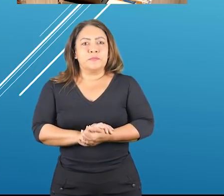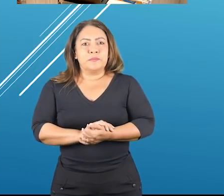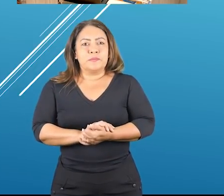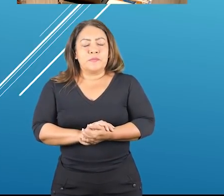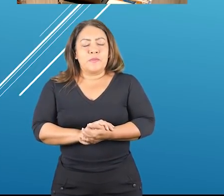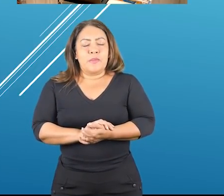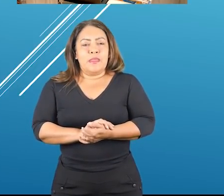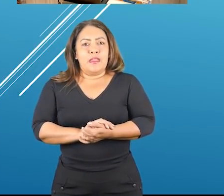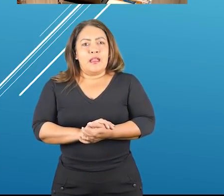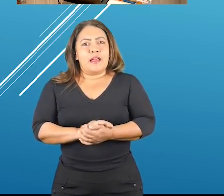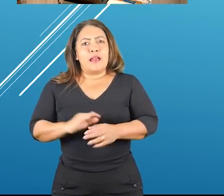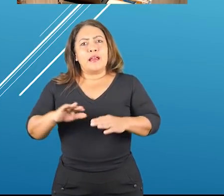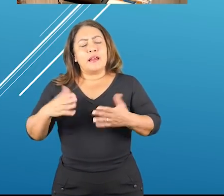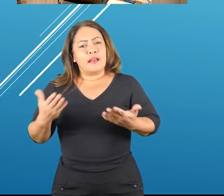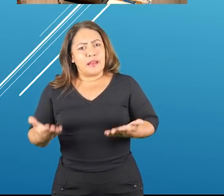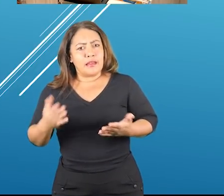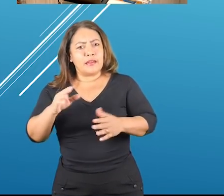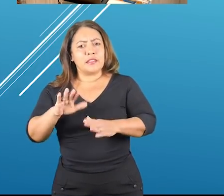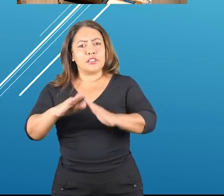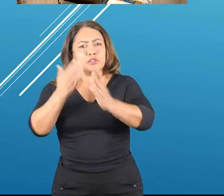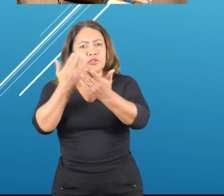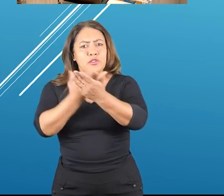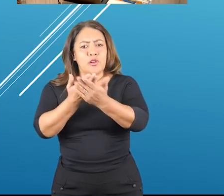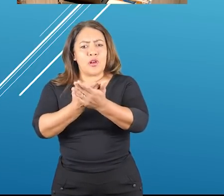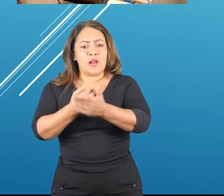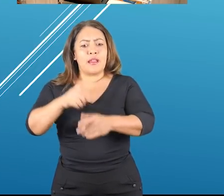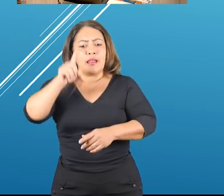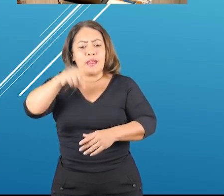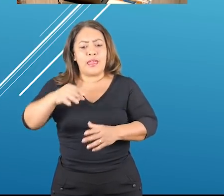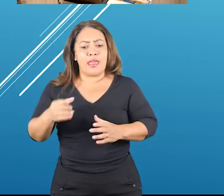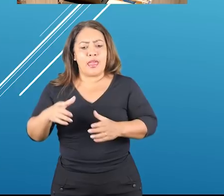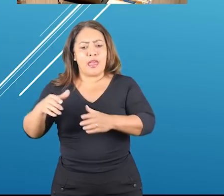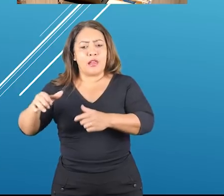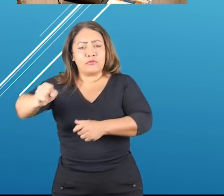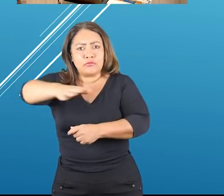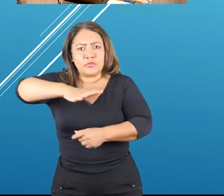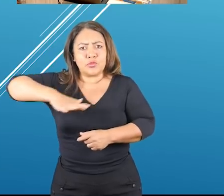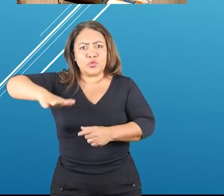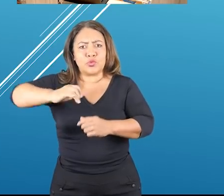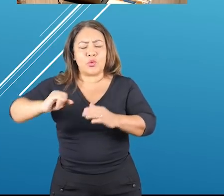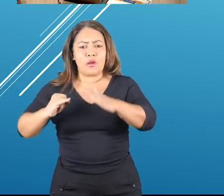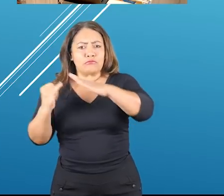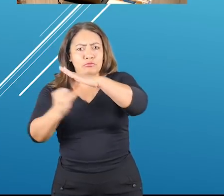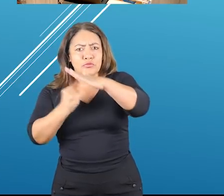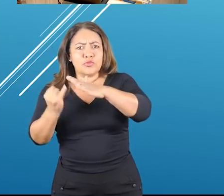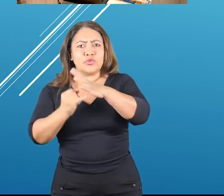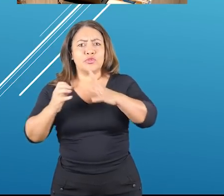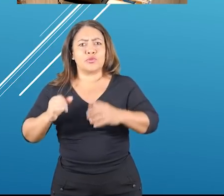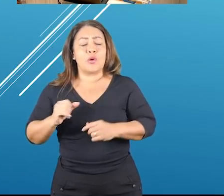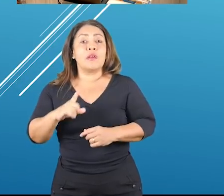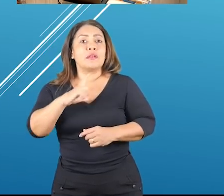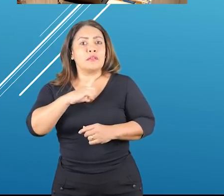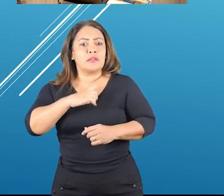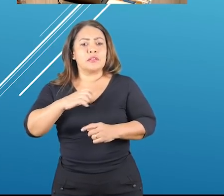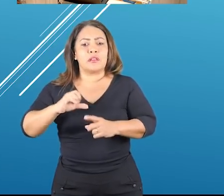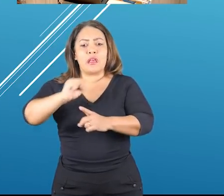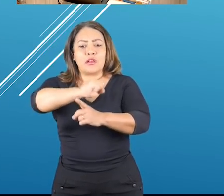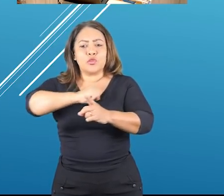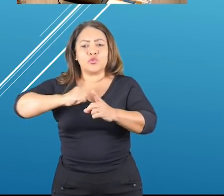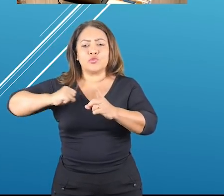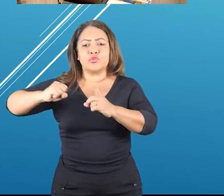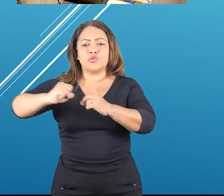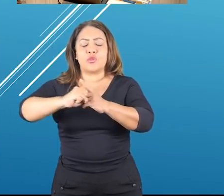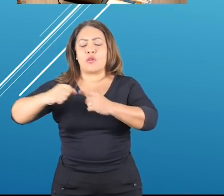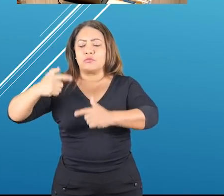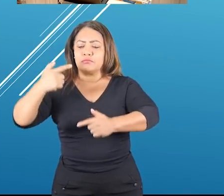escola, ela é um espaço institucional não doméstico que tem uma função